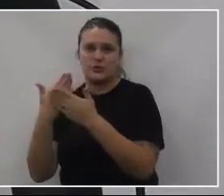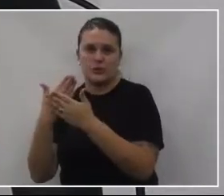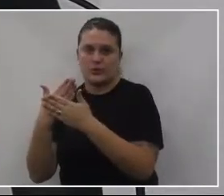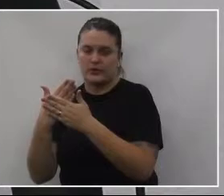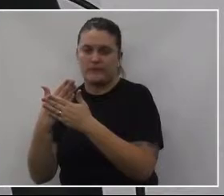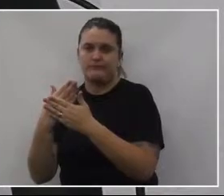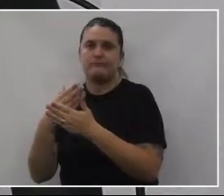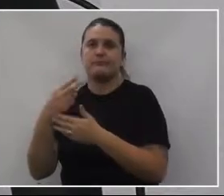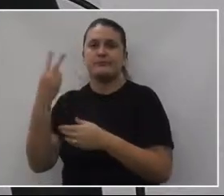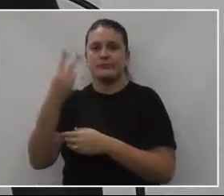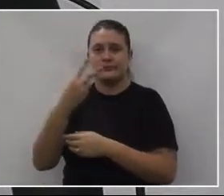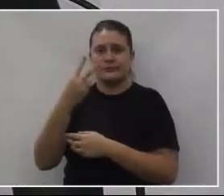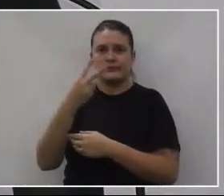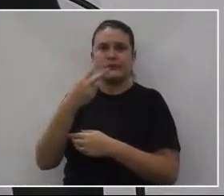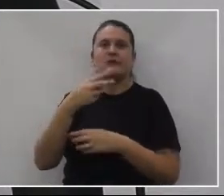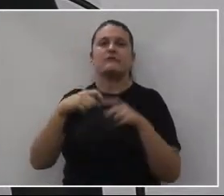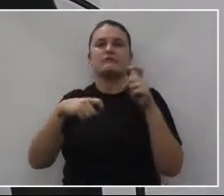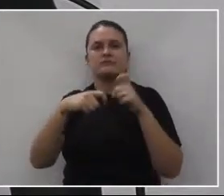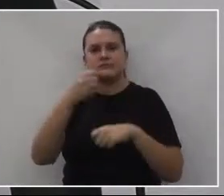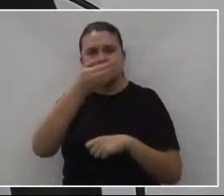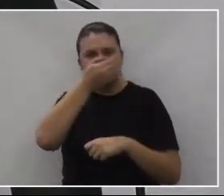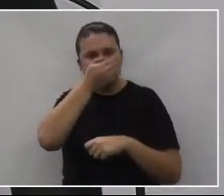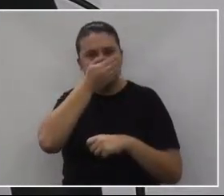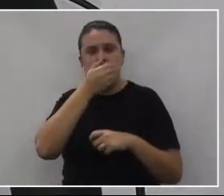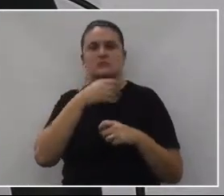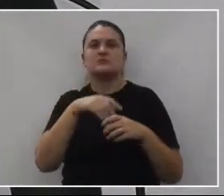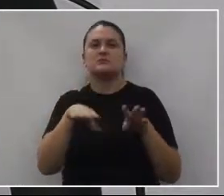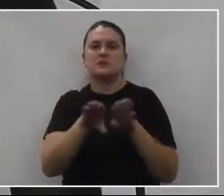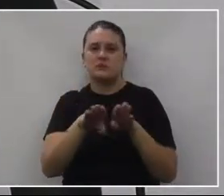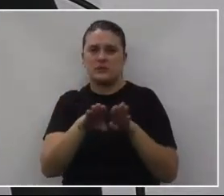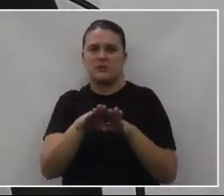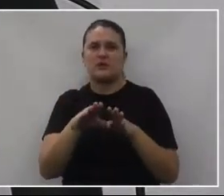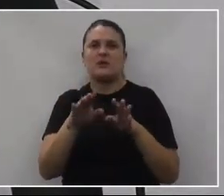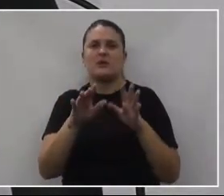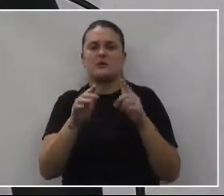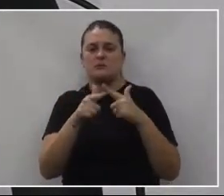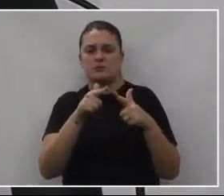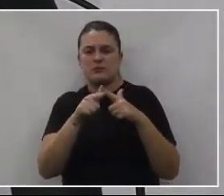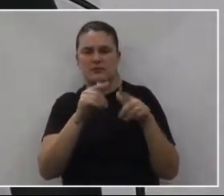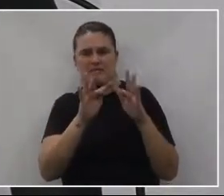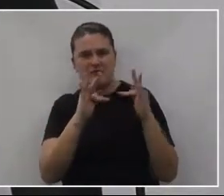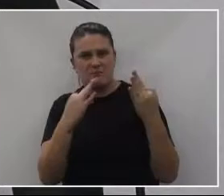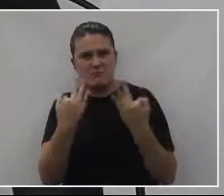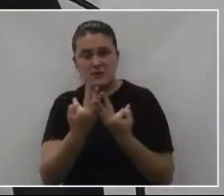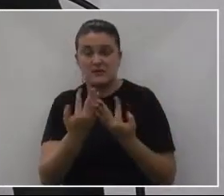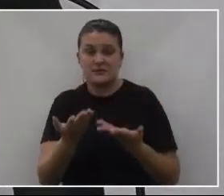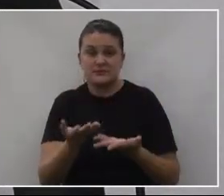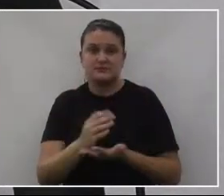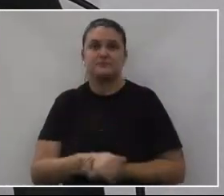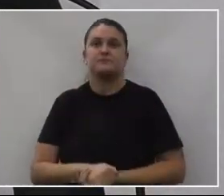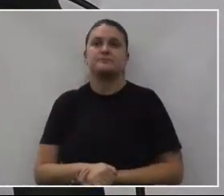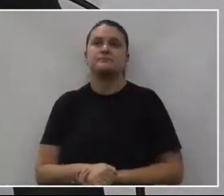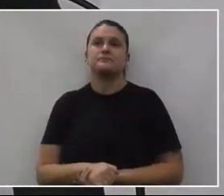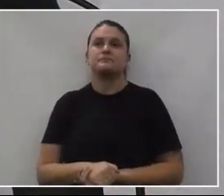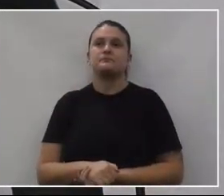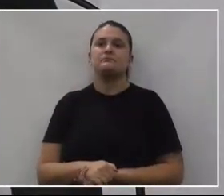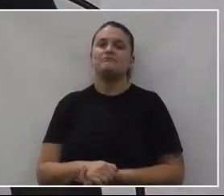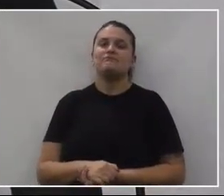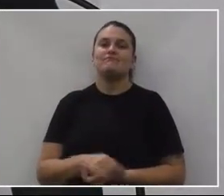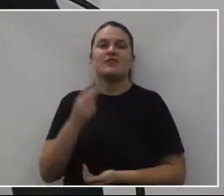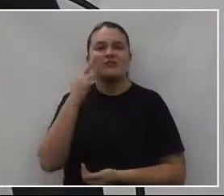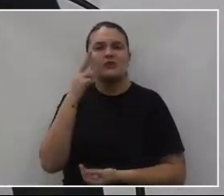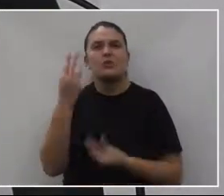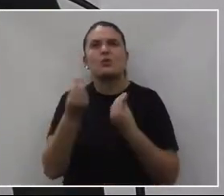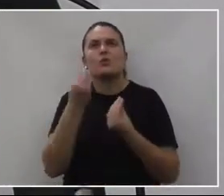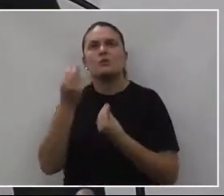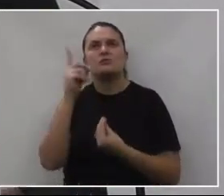caso de uma violência sexual, mais um que foi nos relatado ali também por familiares. e vejam como as coisas funcionam,